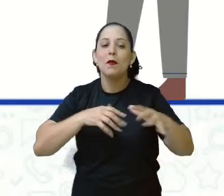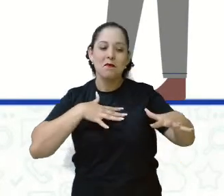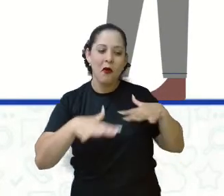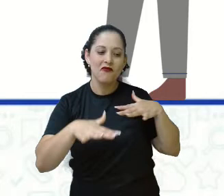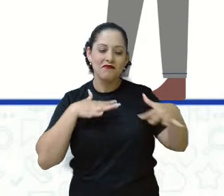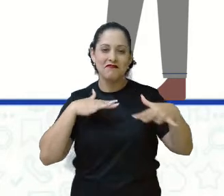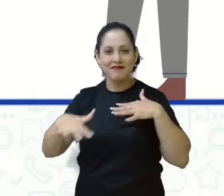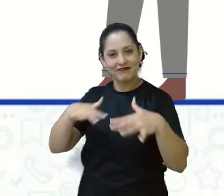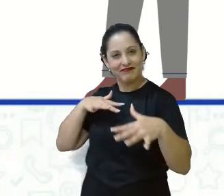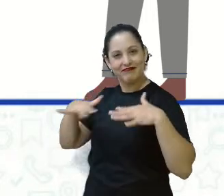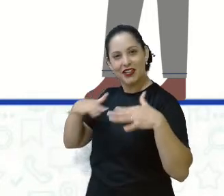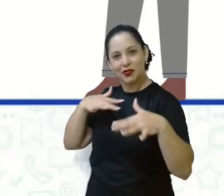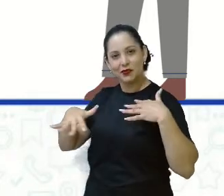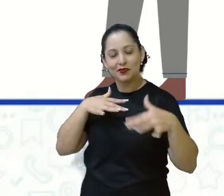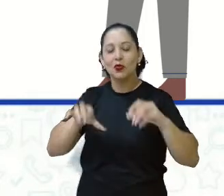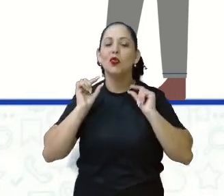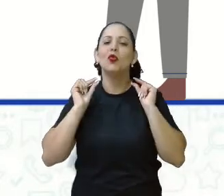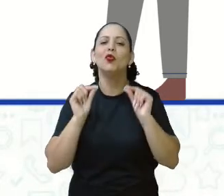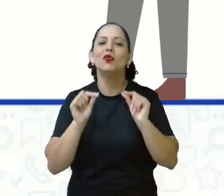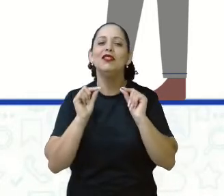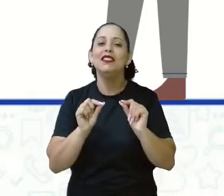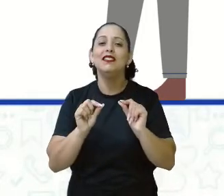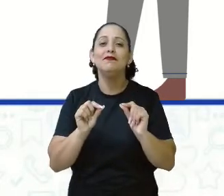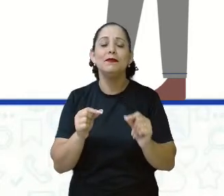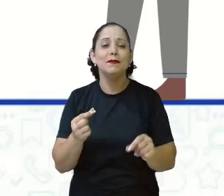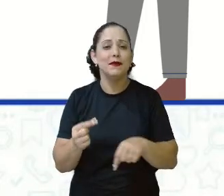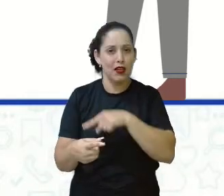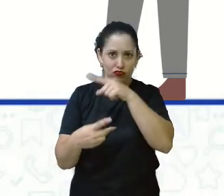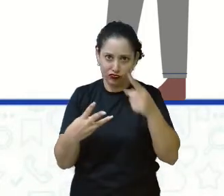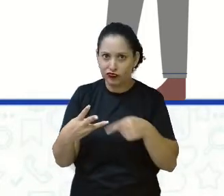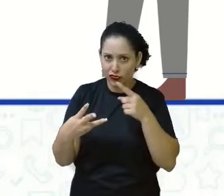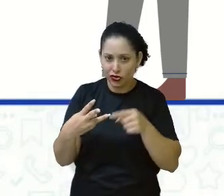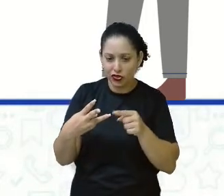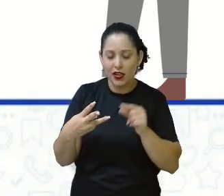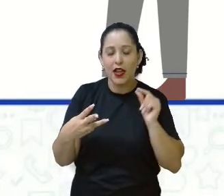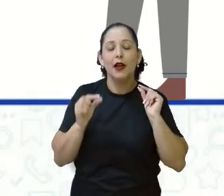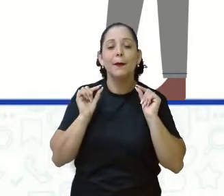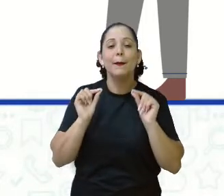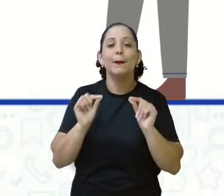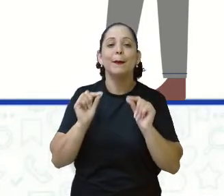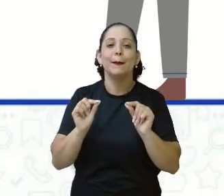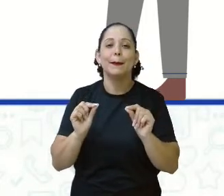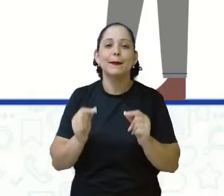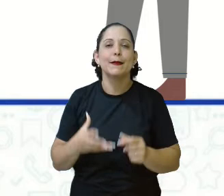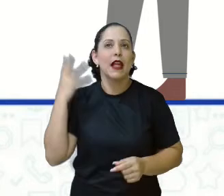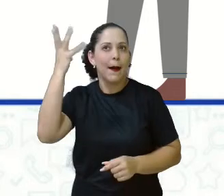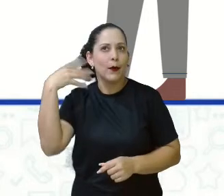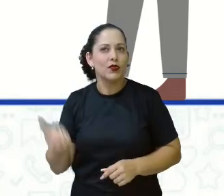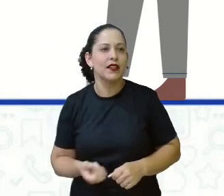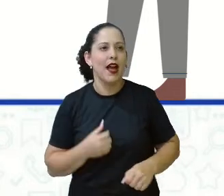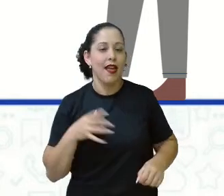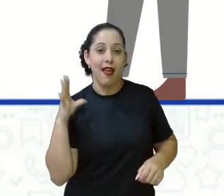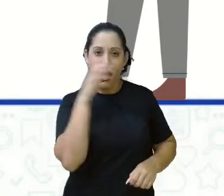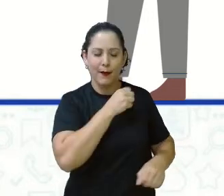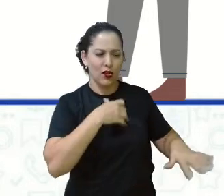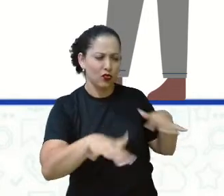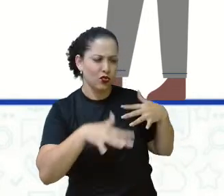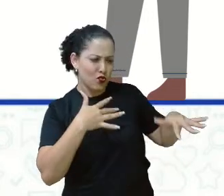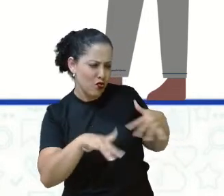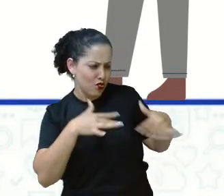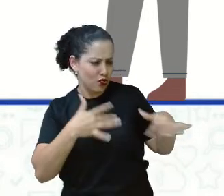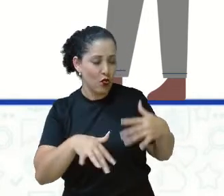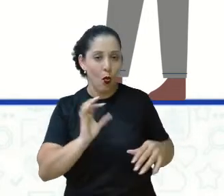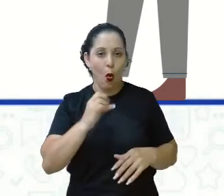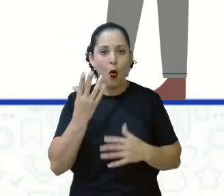O ritmo é o que vai determinar, né, que se a música é mais agitada, mais lenta, que vai dar